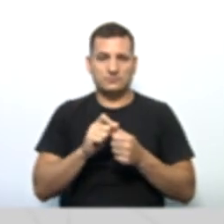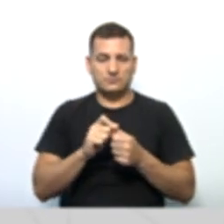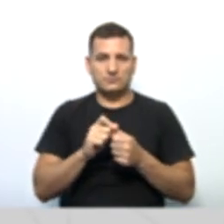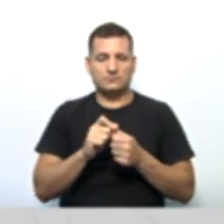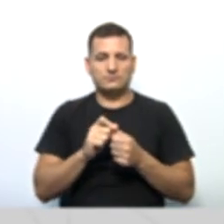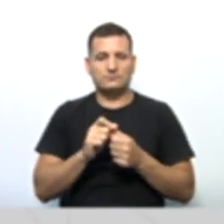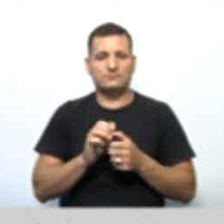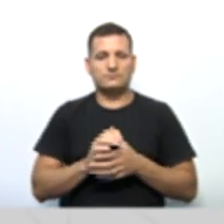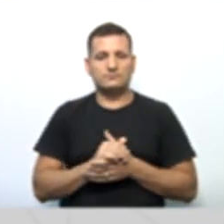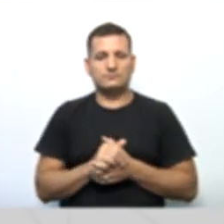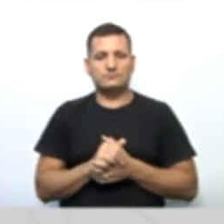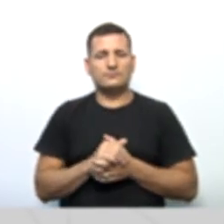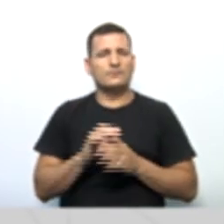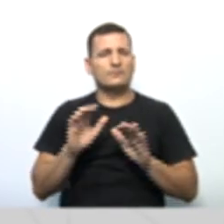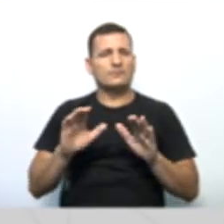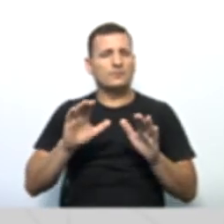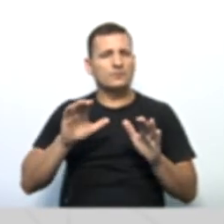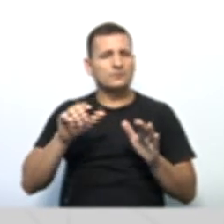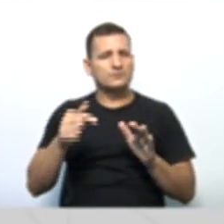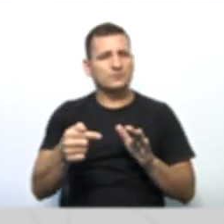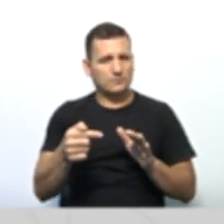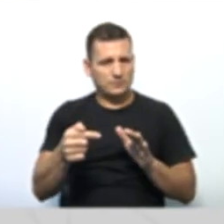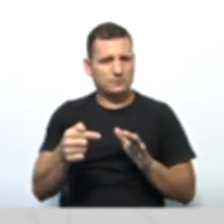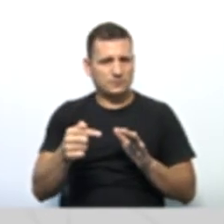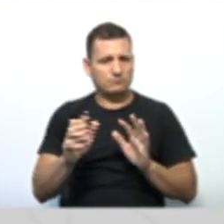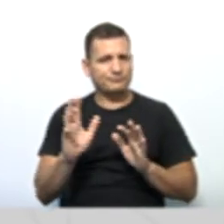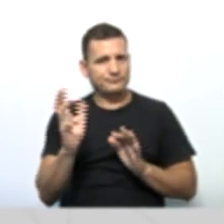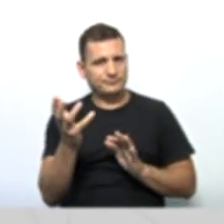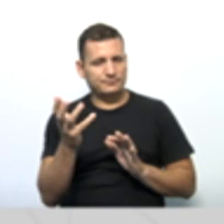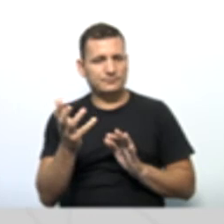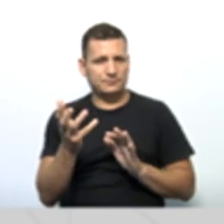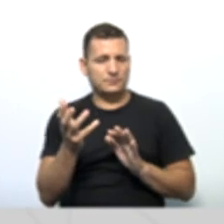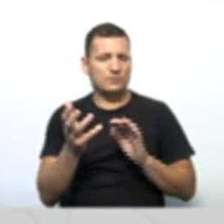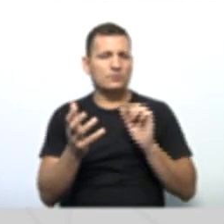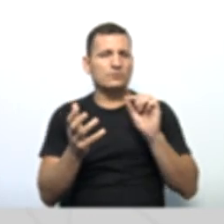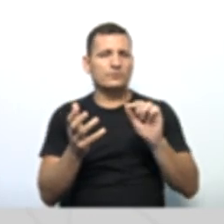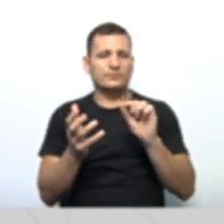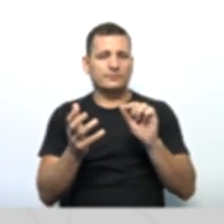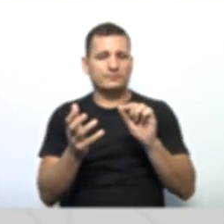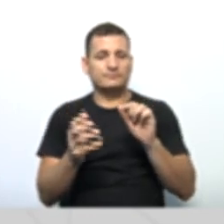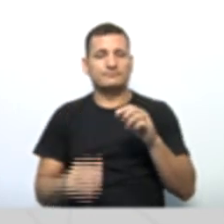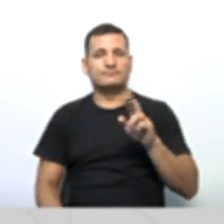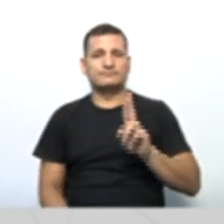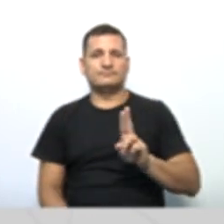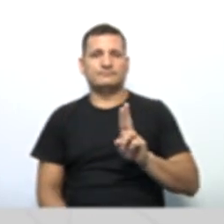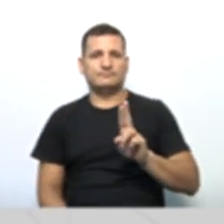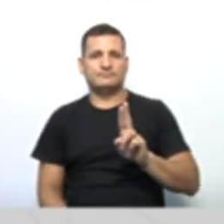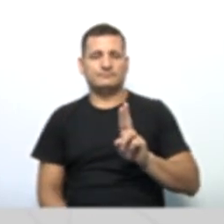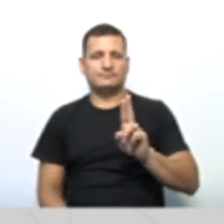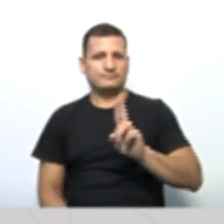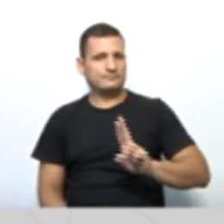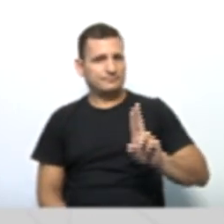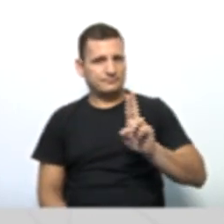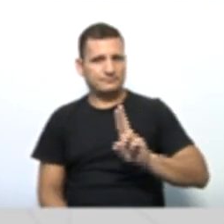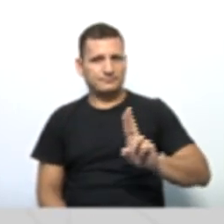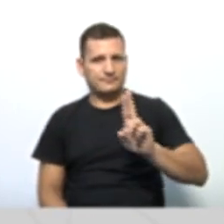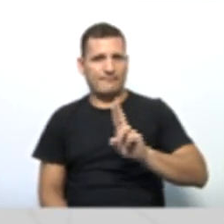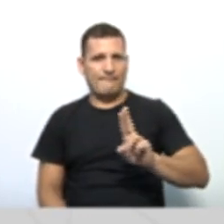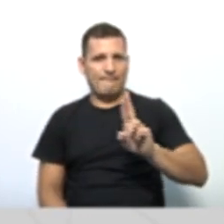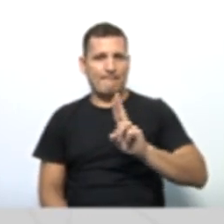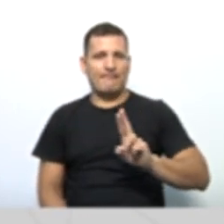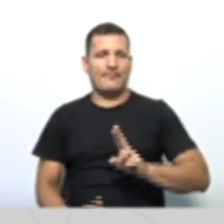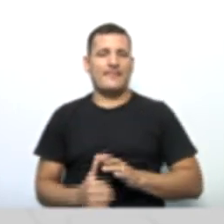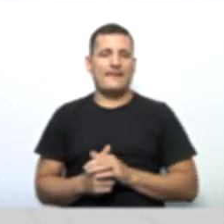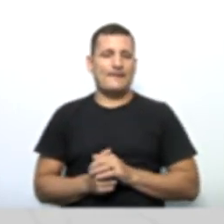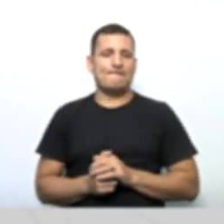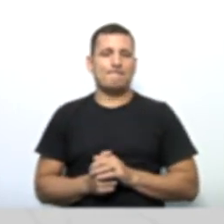E quando a gente fala de consequência, a gente só pode estar falando da lógica da ética